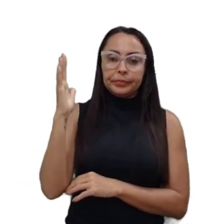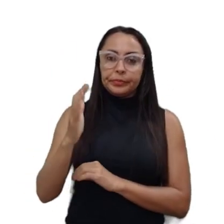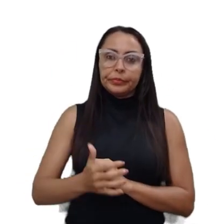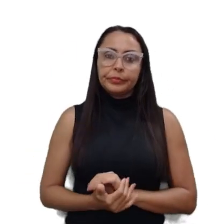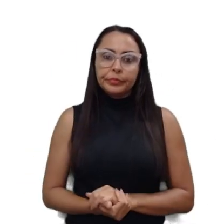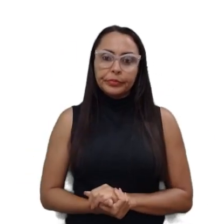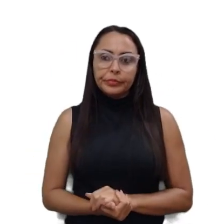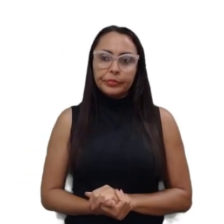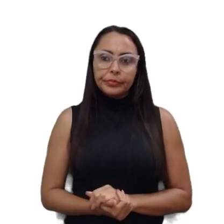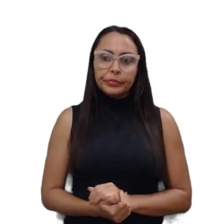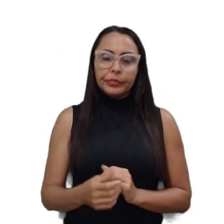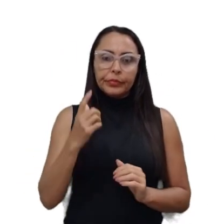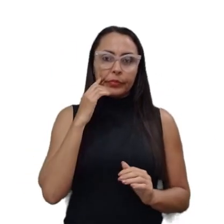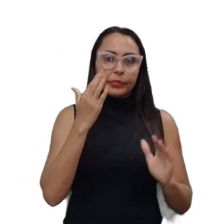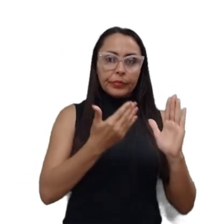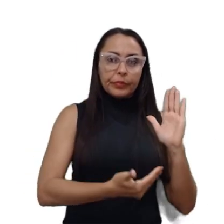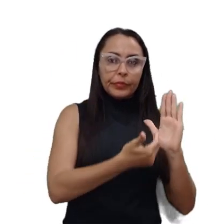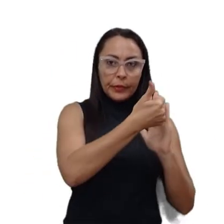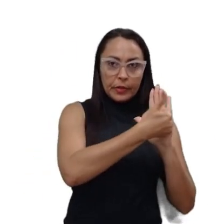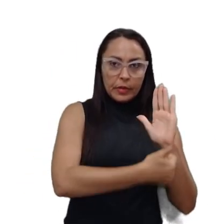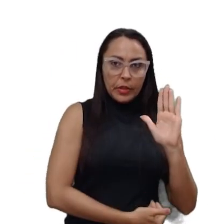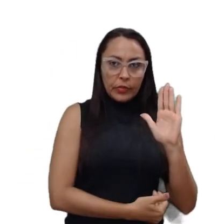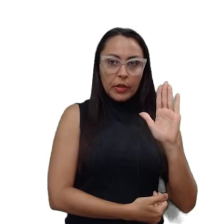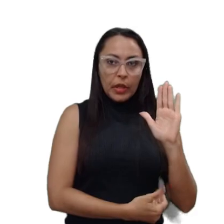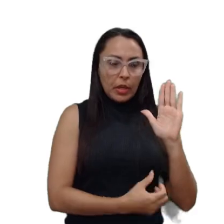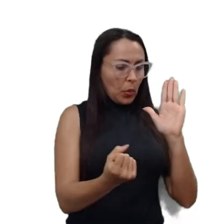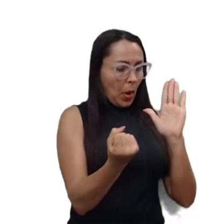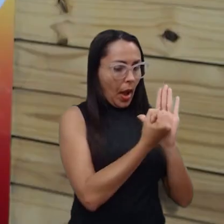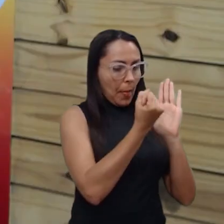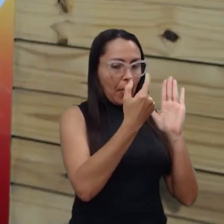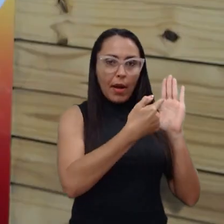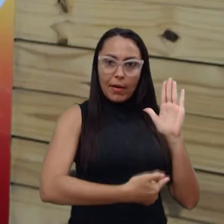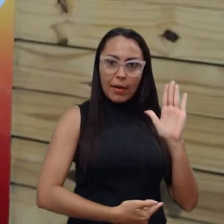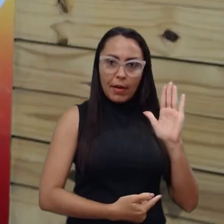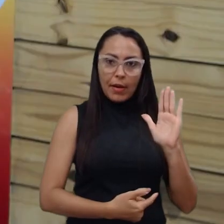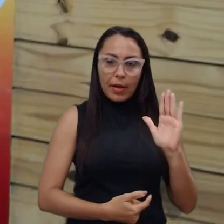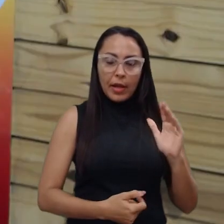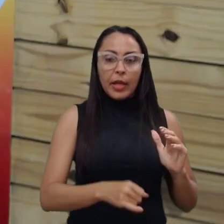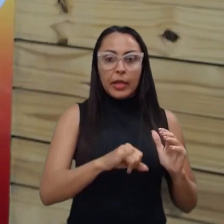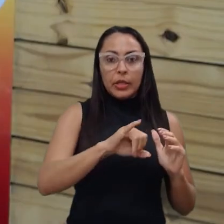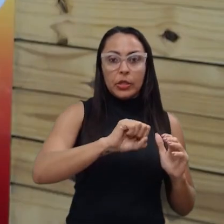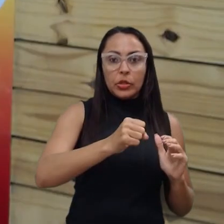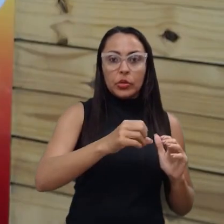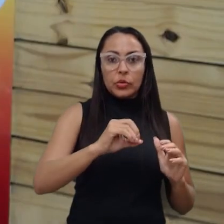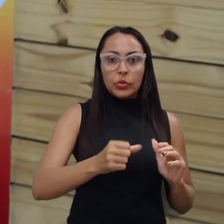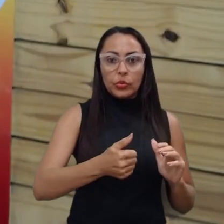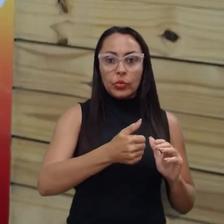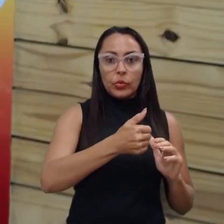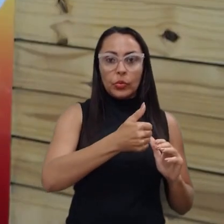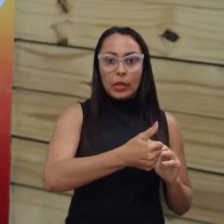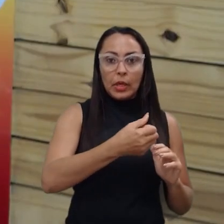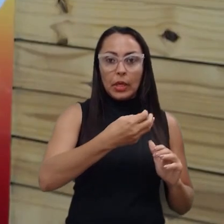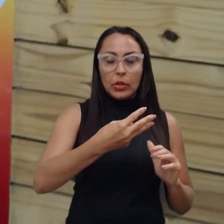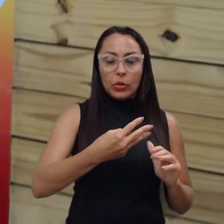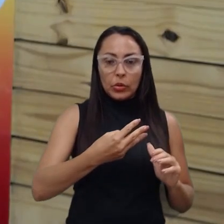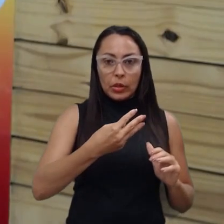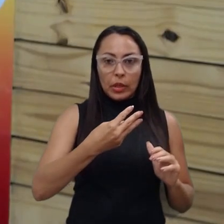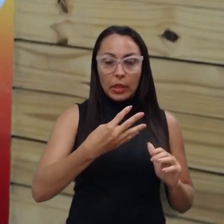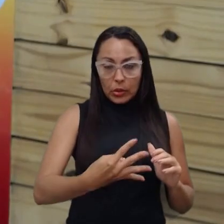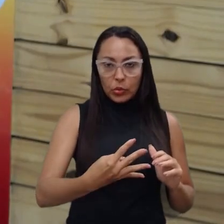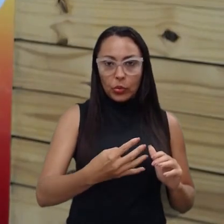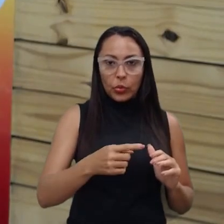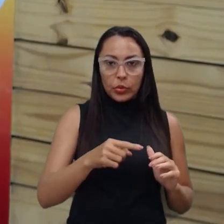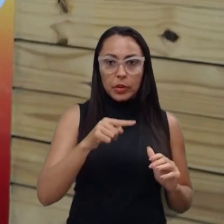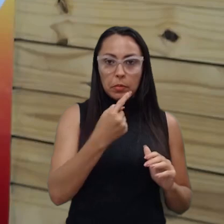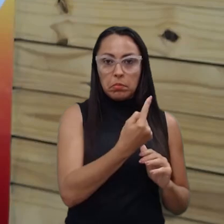a certificação ISO 14001. E a gente vai ter, dentro